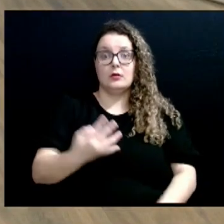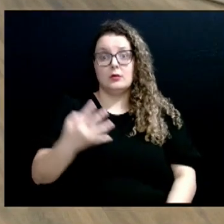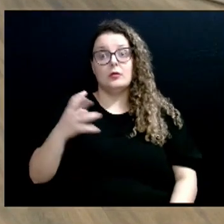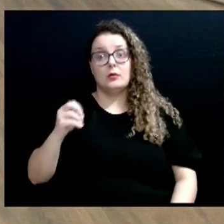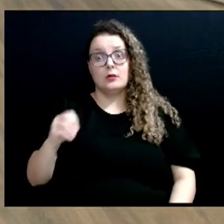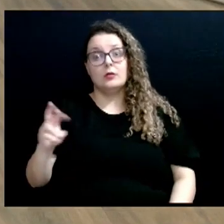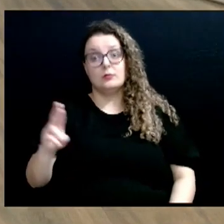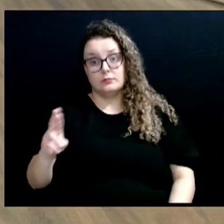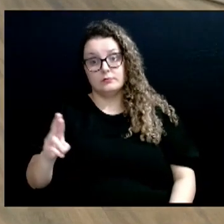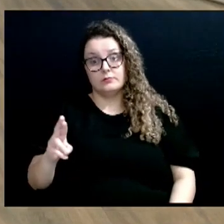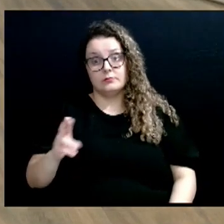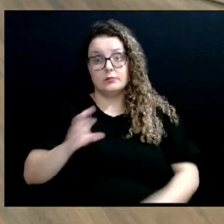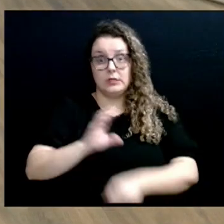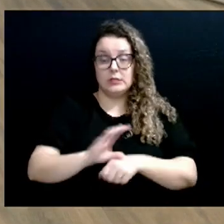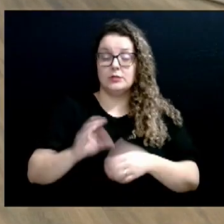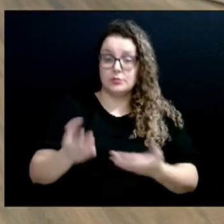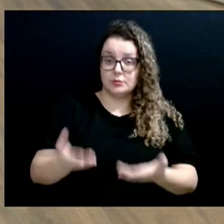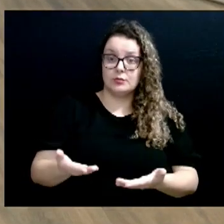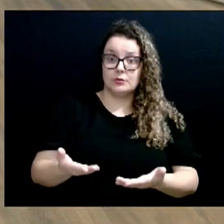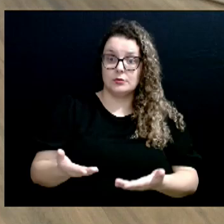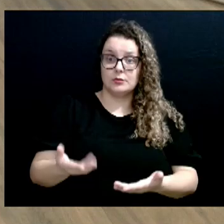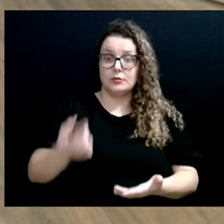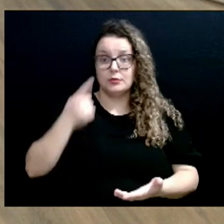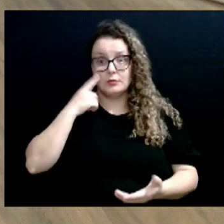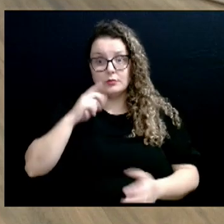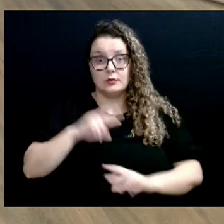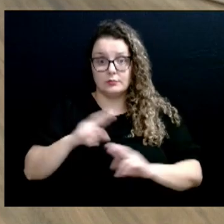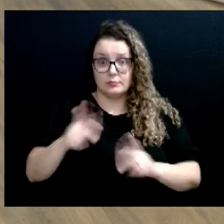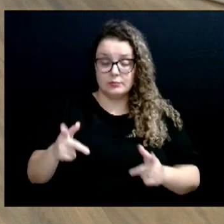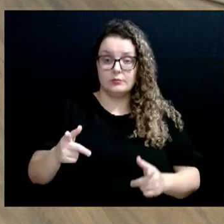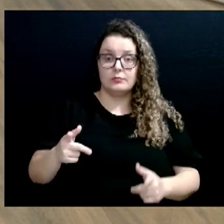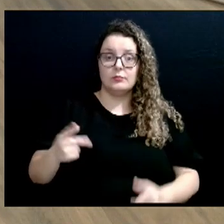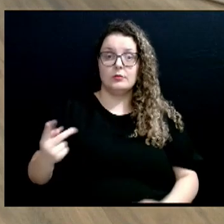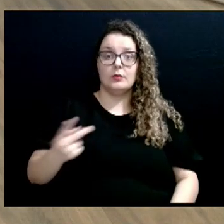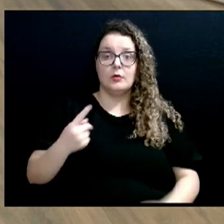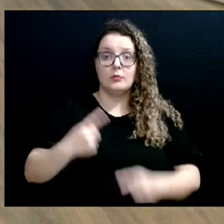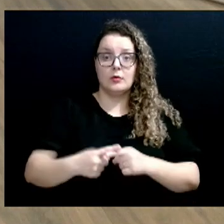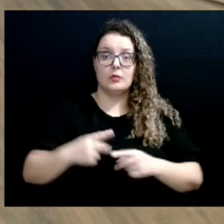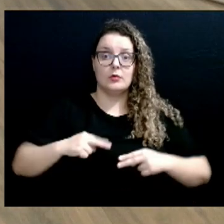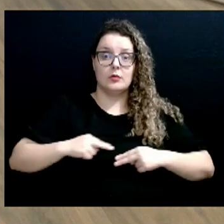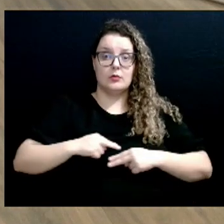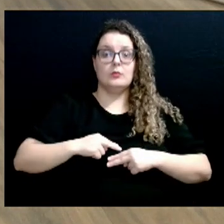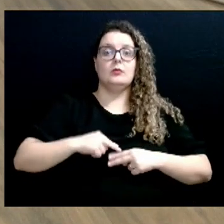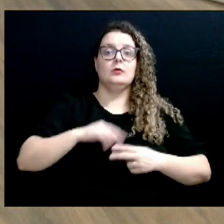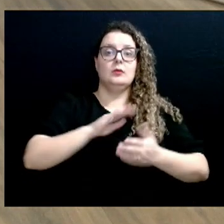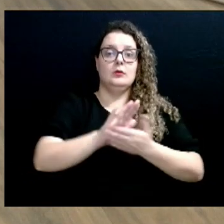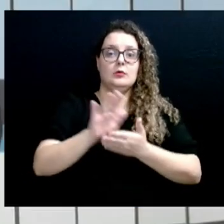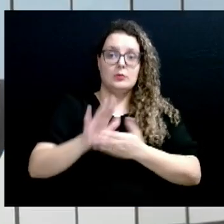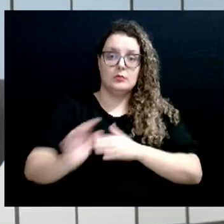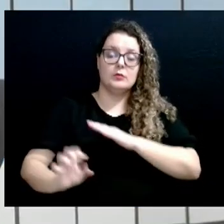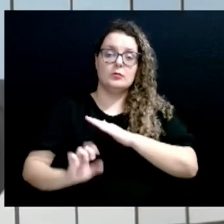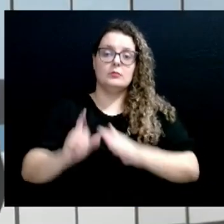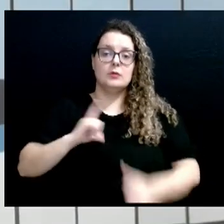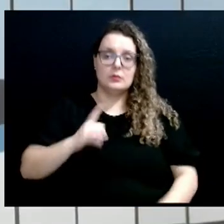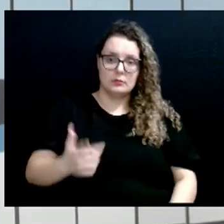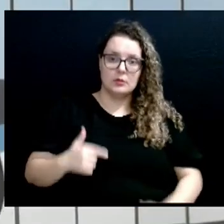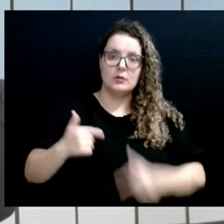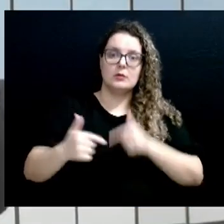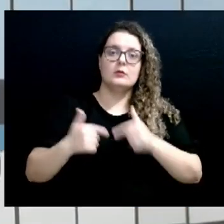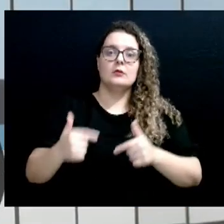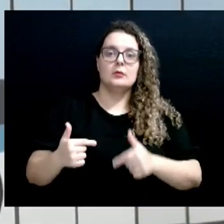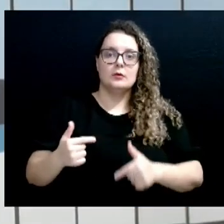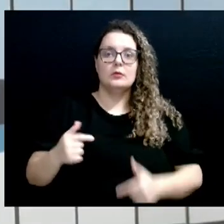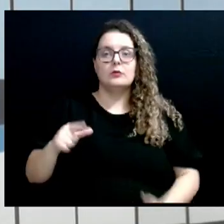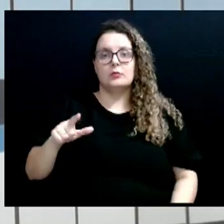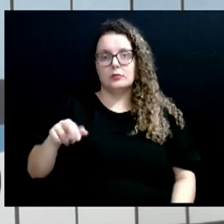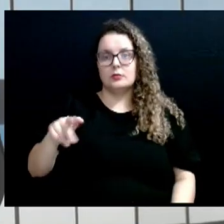curso. Então, para você ver a defasagem. Porque o Sebrae leva em conta realmente os custos que a empresa tem para poder trabalhar com uma margem de lucro, né? Para você poder